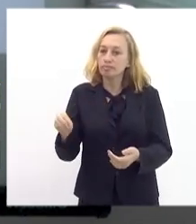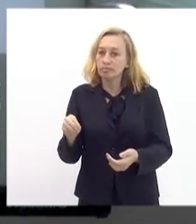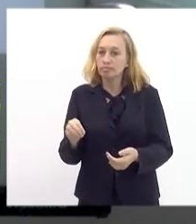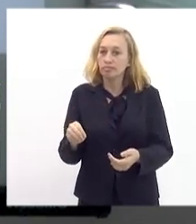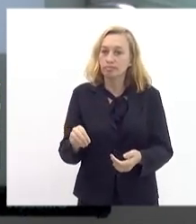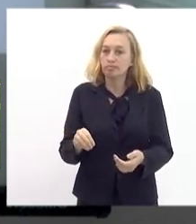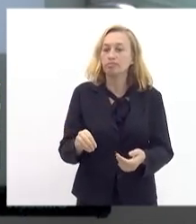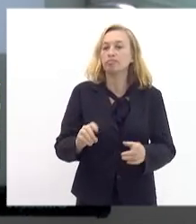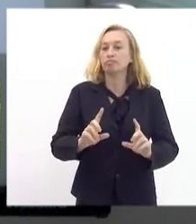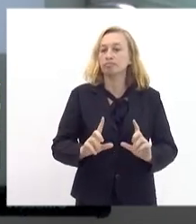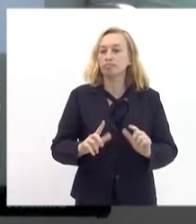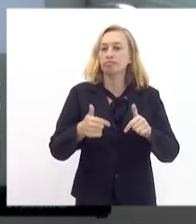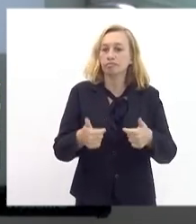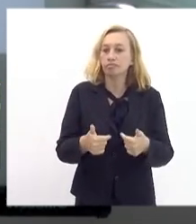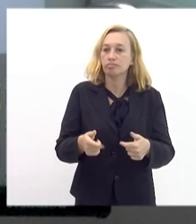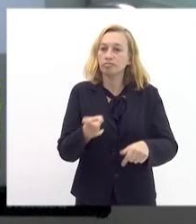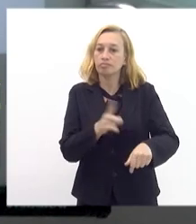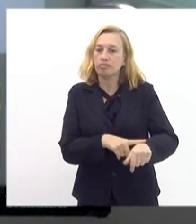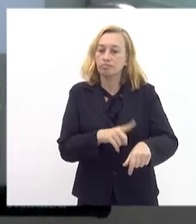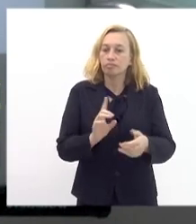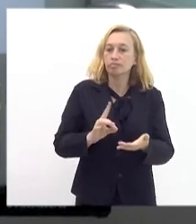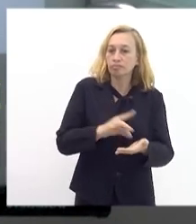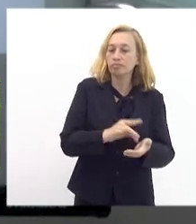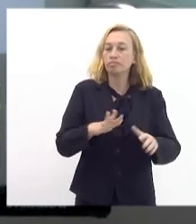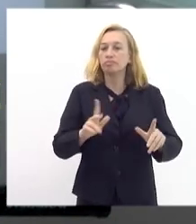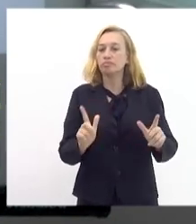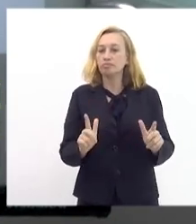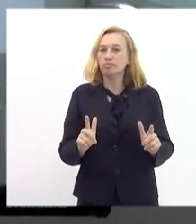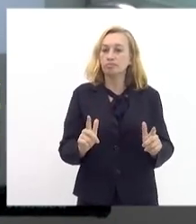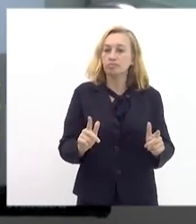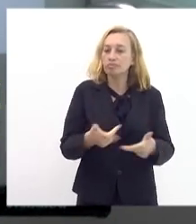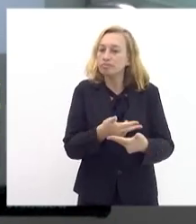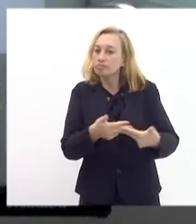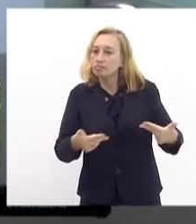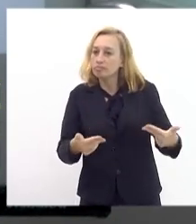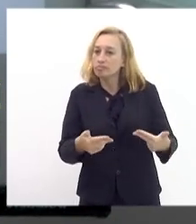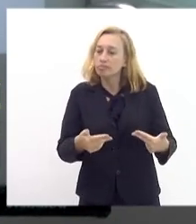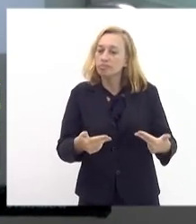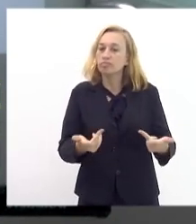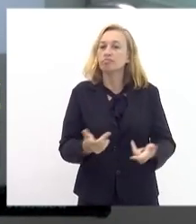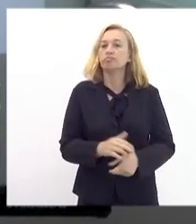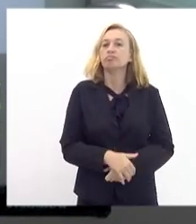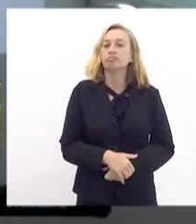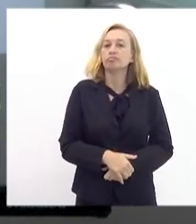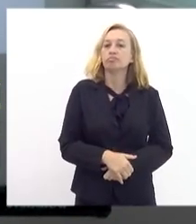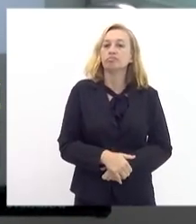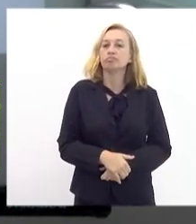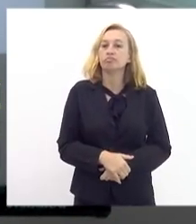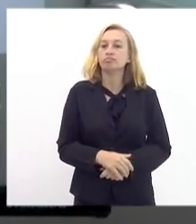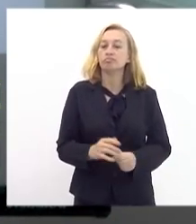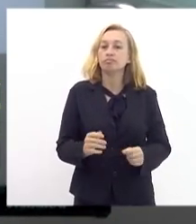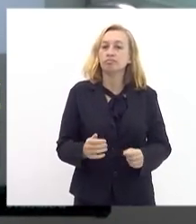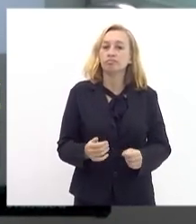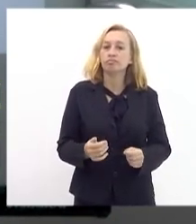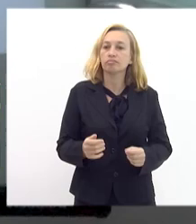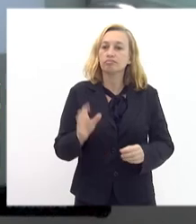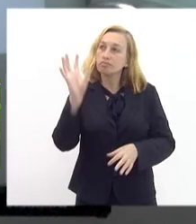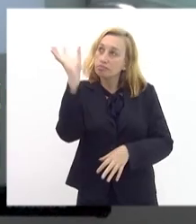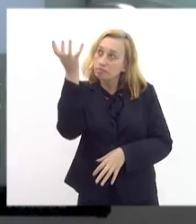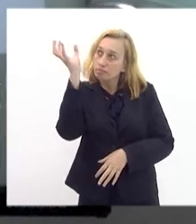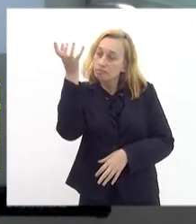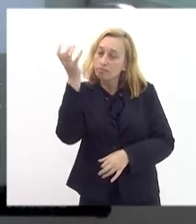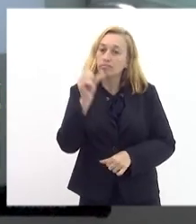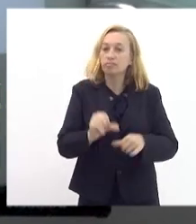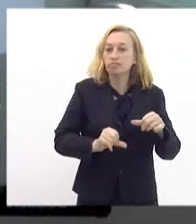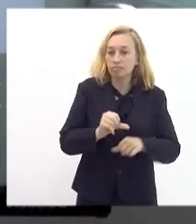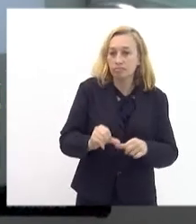a simulação em tempo real onde foram feito levado e considerações todas as condições climáticas